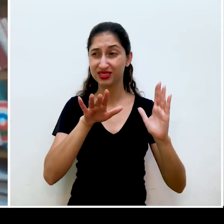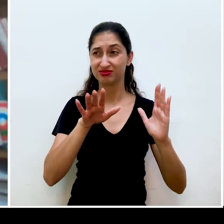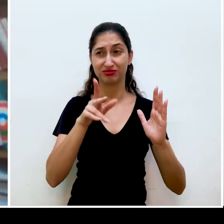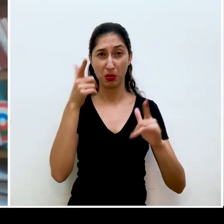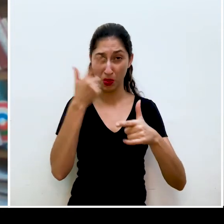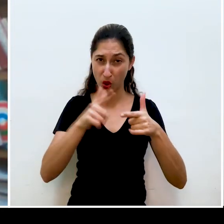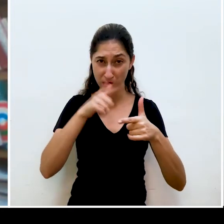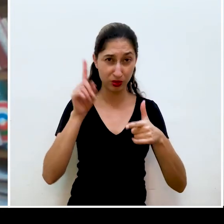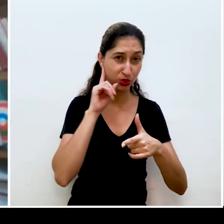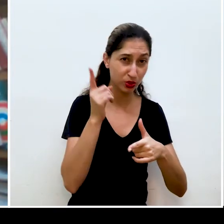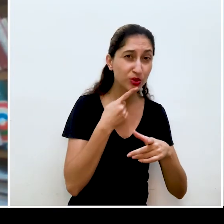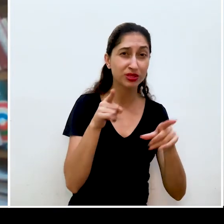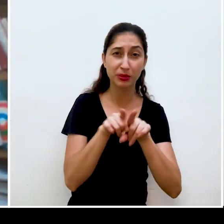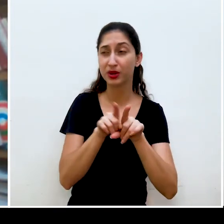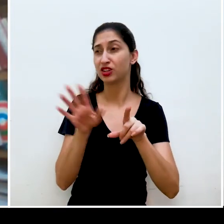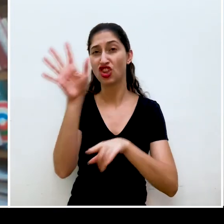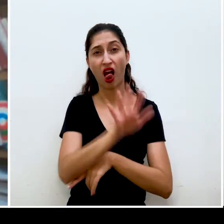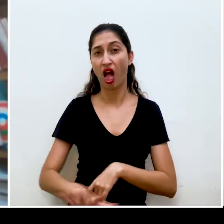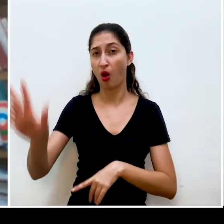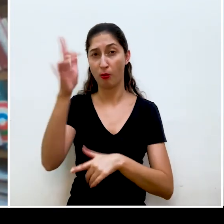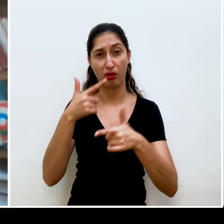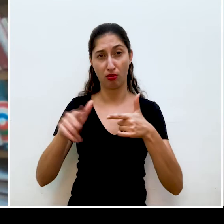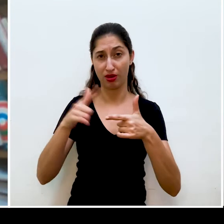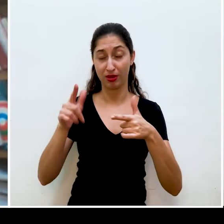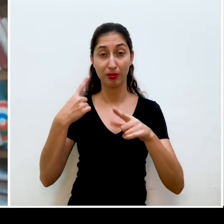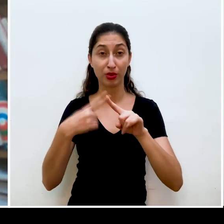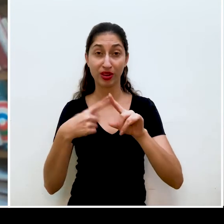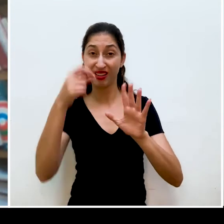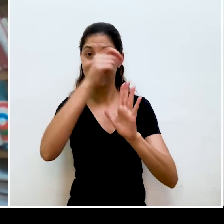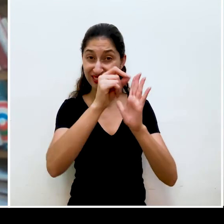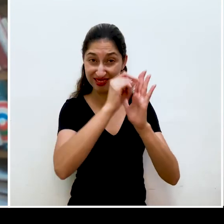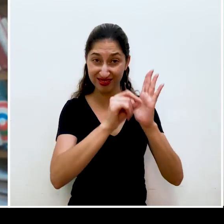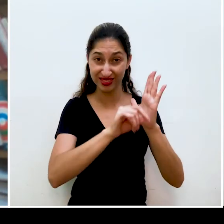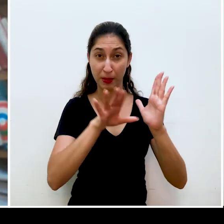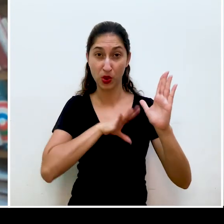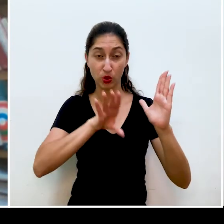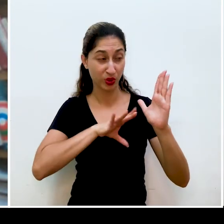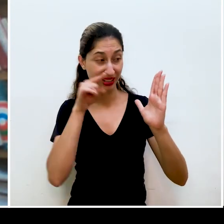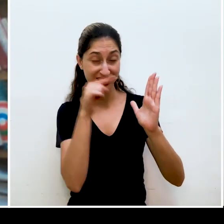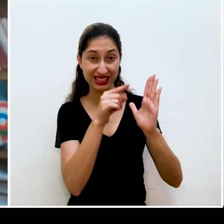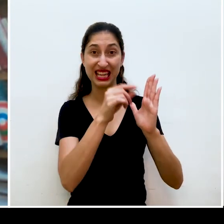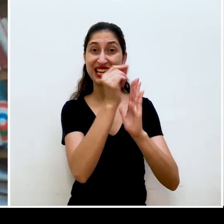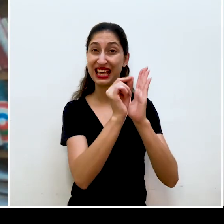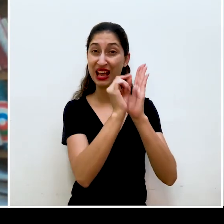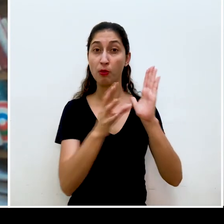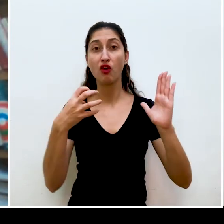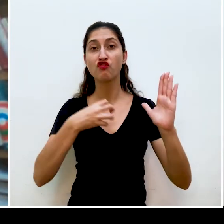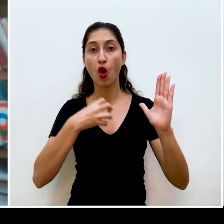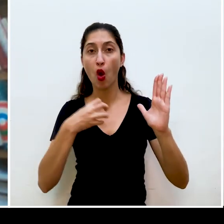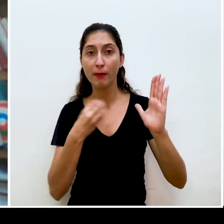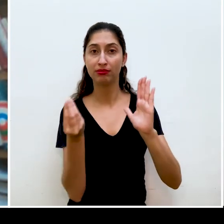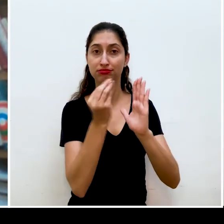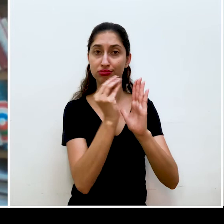é para o surdo, para qualquer um. Porque a língua escrita não é uma língua, não é uma transcrição do oral. A língua escrita é uma forma de